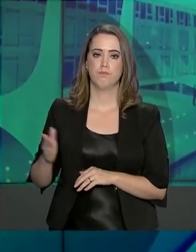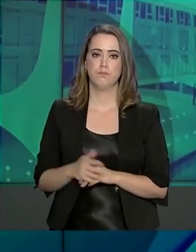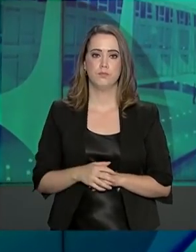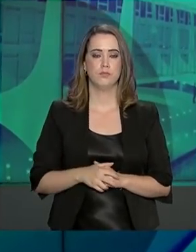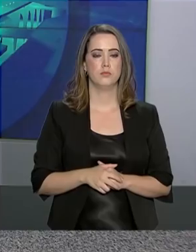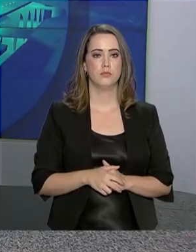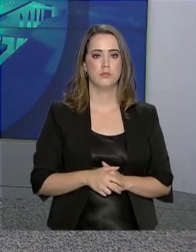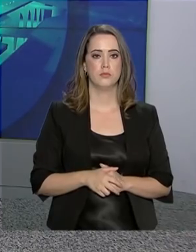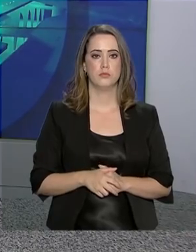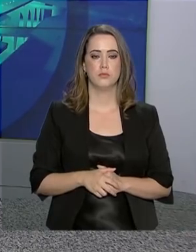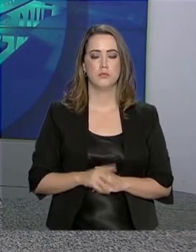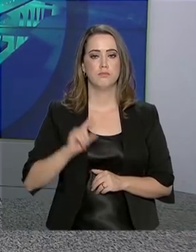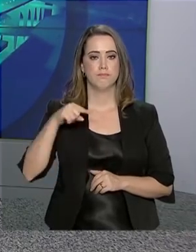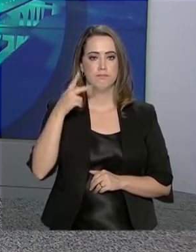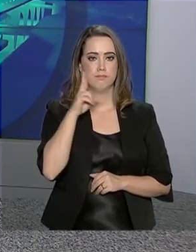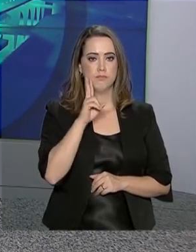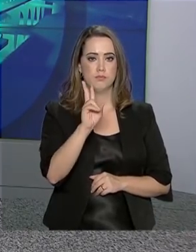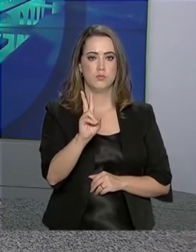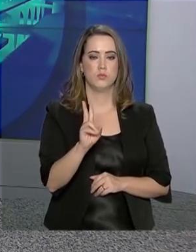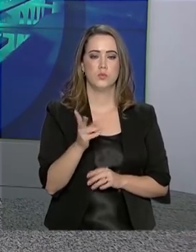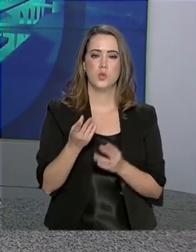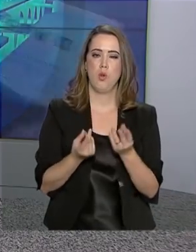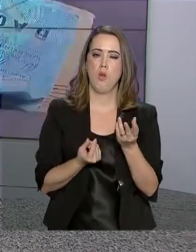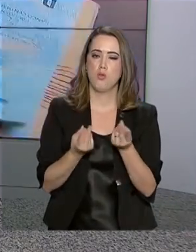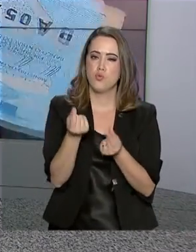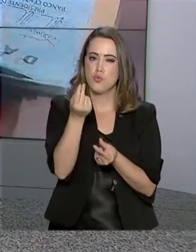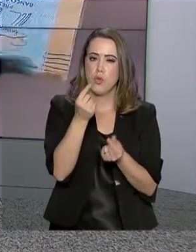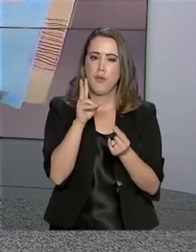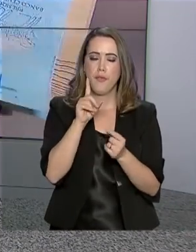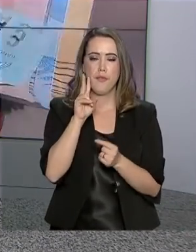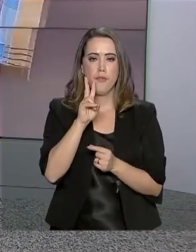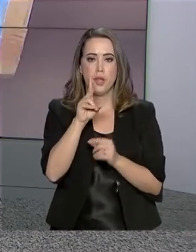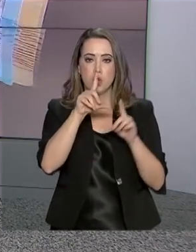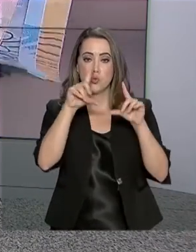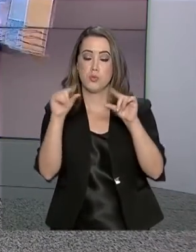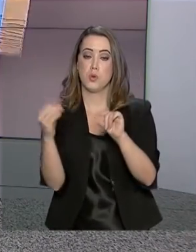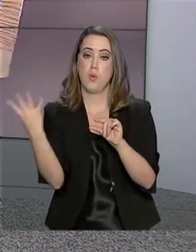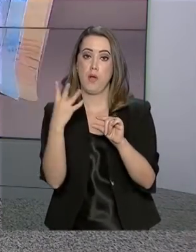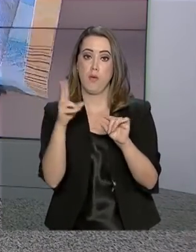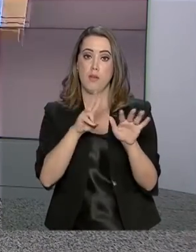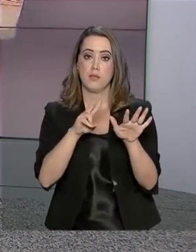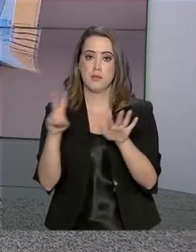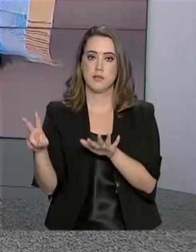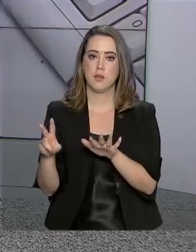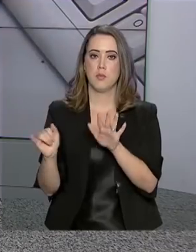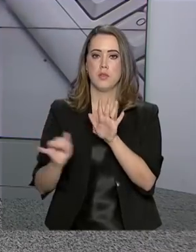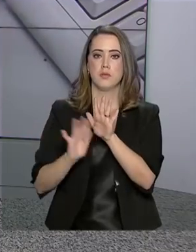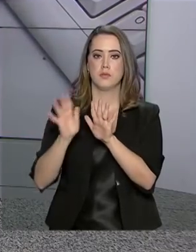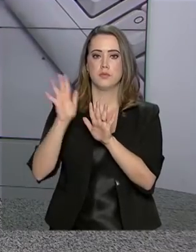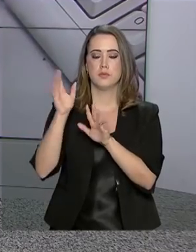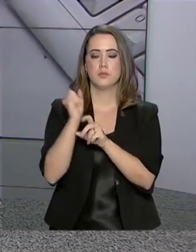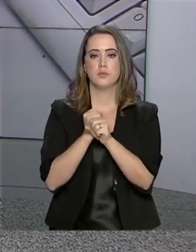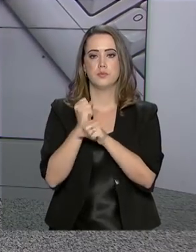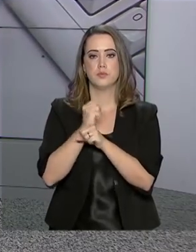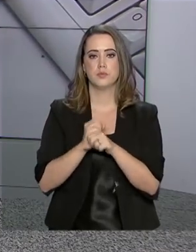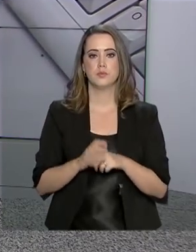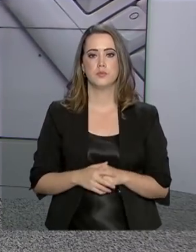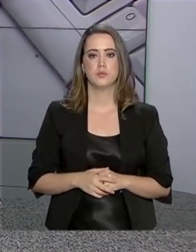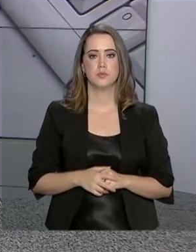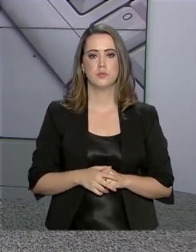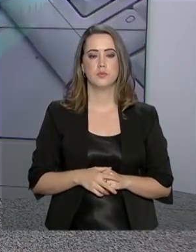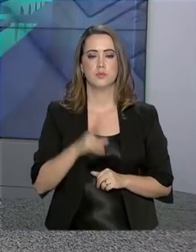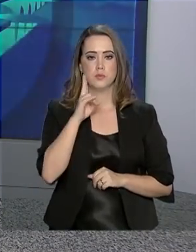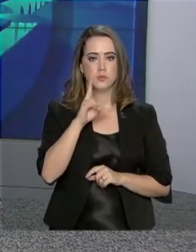enap e no próximo bloco mercado financeiro reduz pela quarta semana seguida previsão de inflação para este